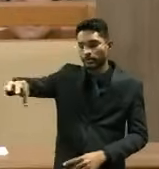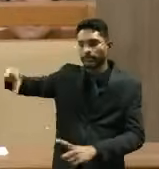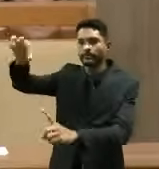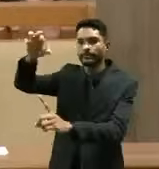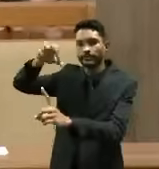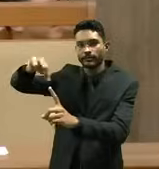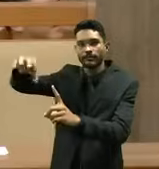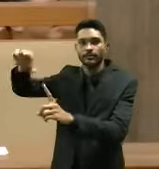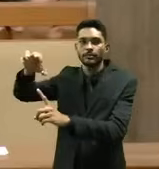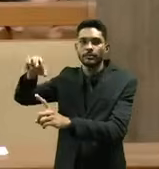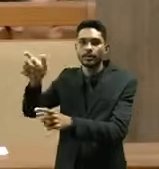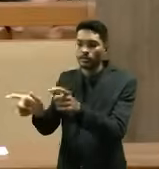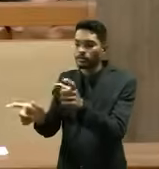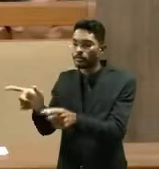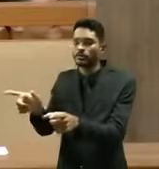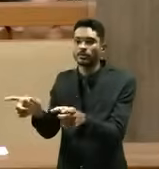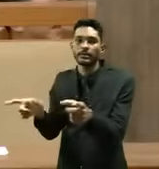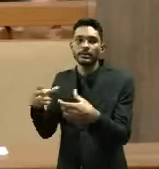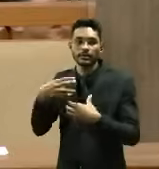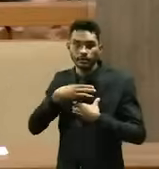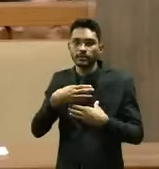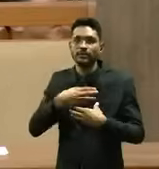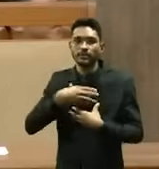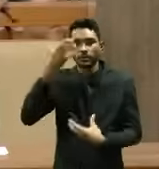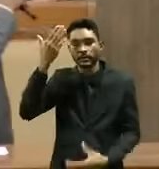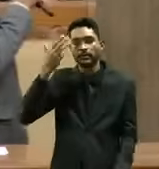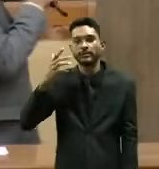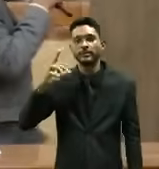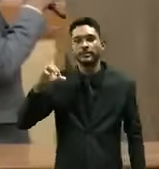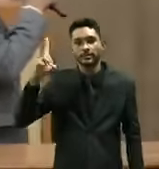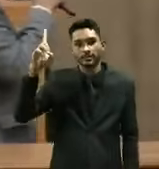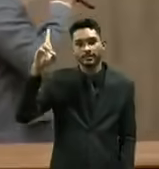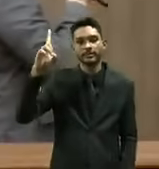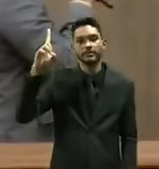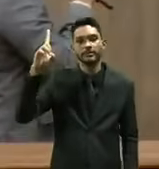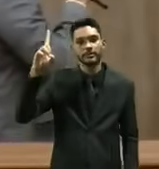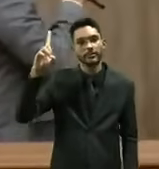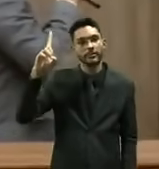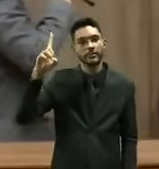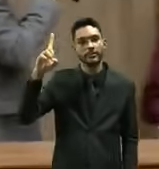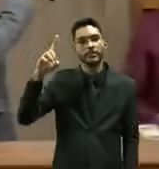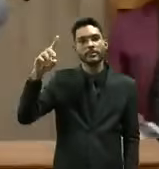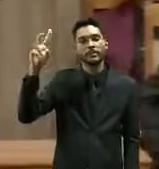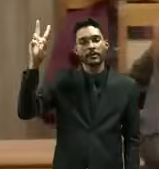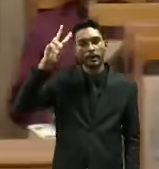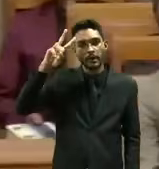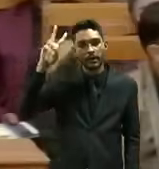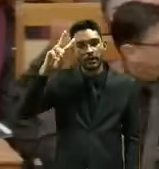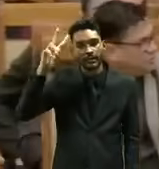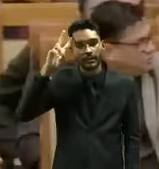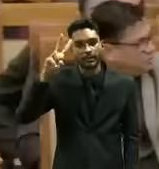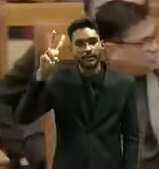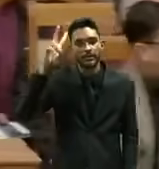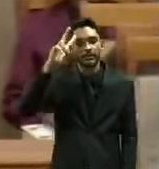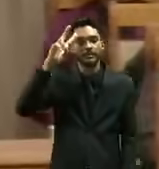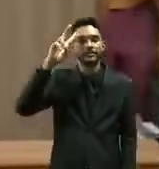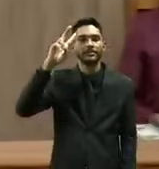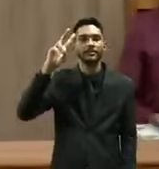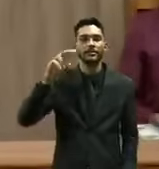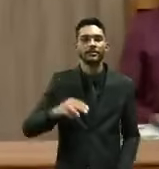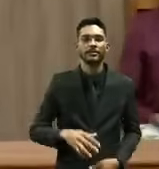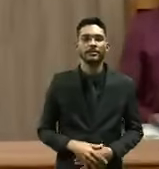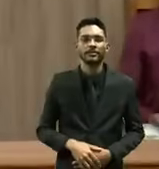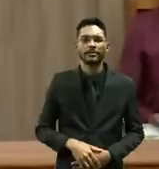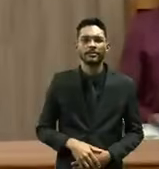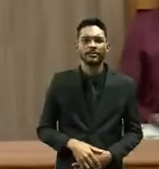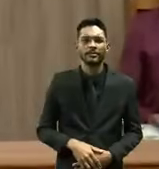vai meu filho vamos é bonita a Bíblia e eu me lembrei do dito do Senhor quando ele disse João batizou